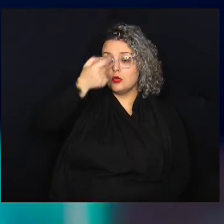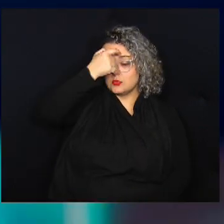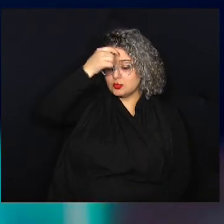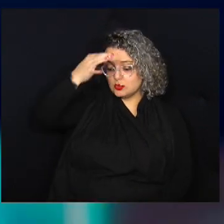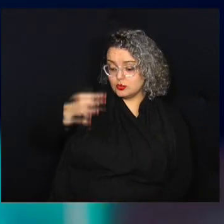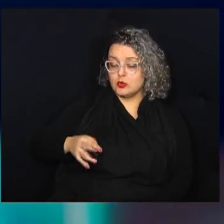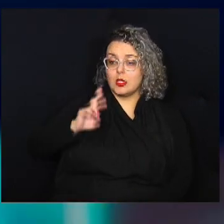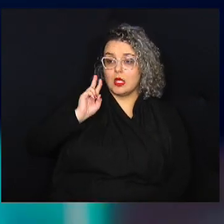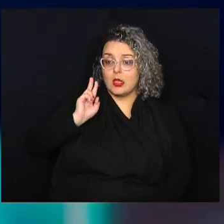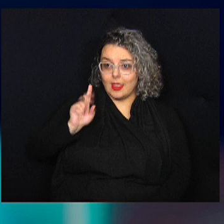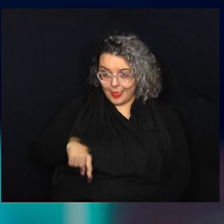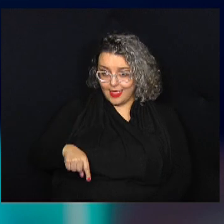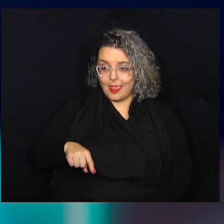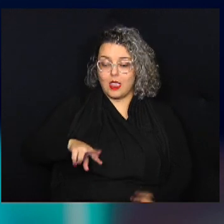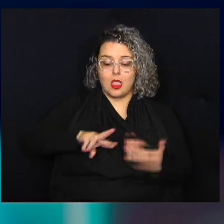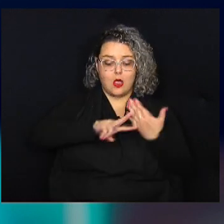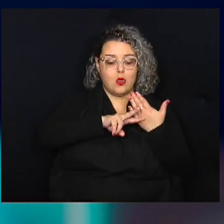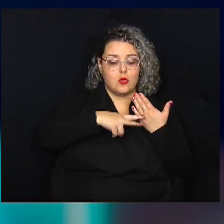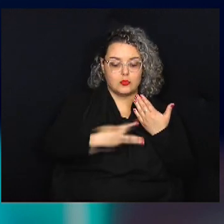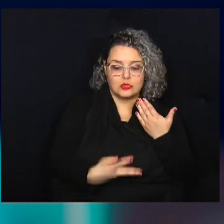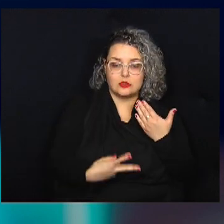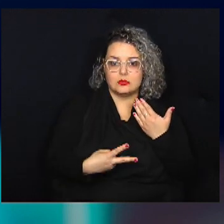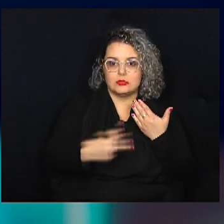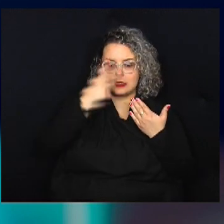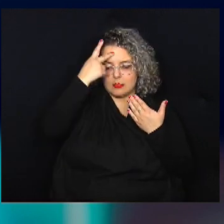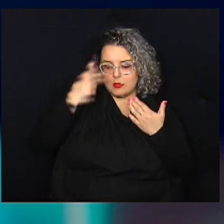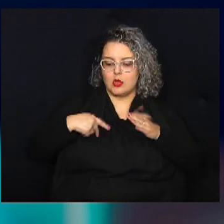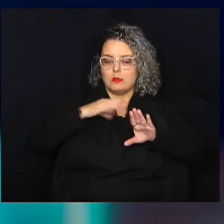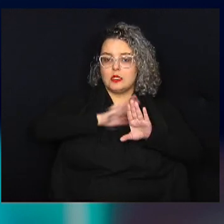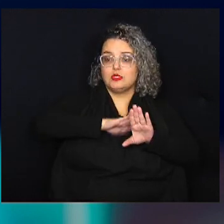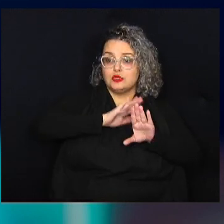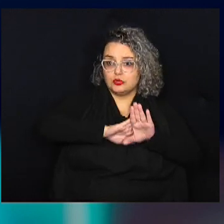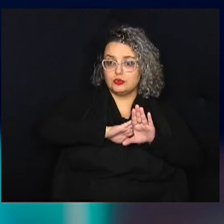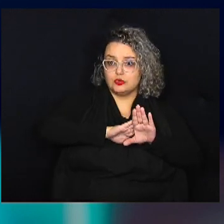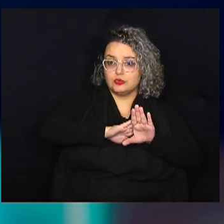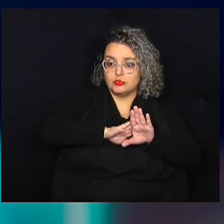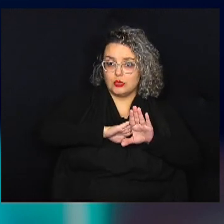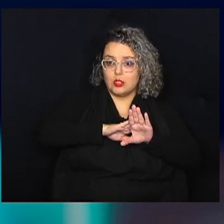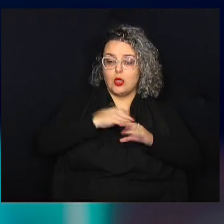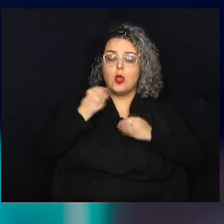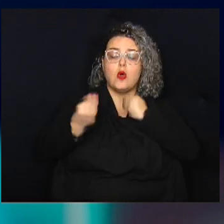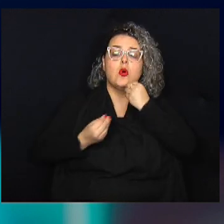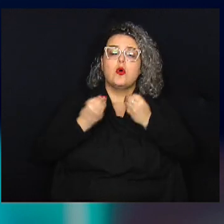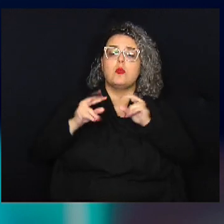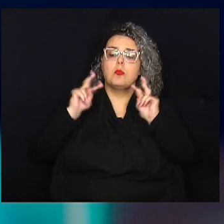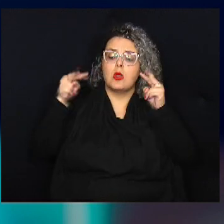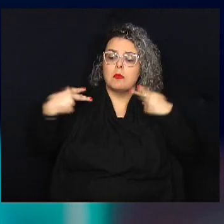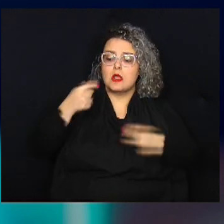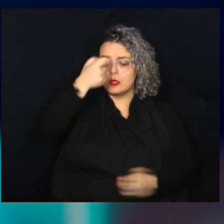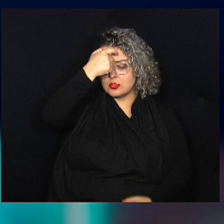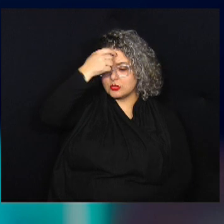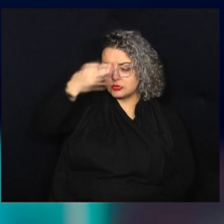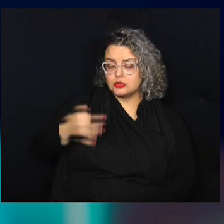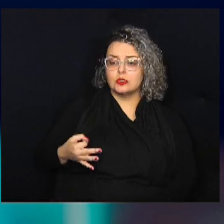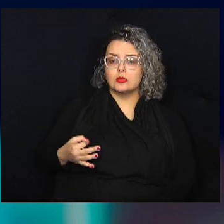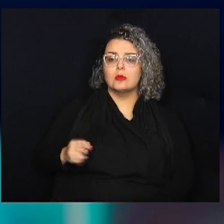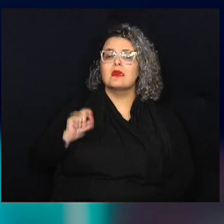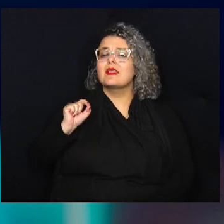das suas atitudes. Como é que você quer ser visto como cidadão? Que cidadão que você